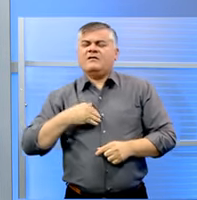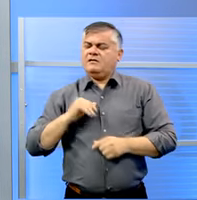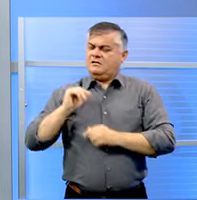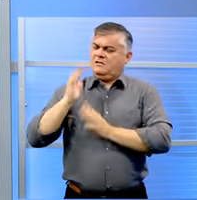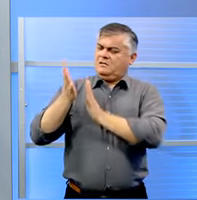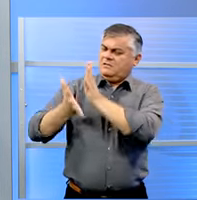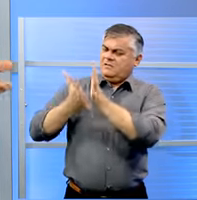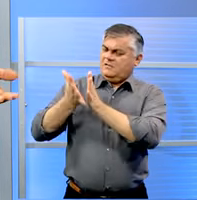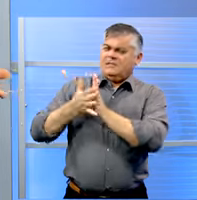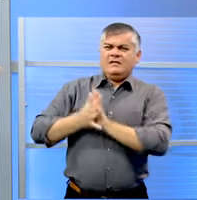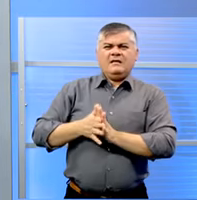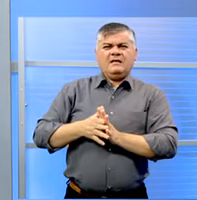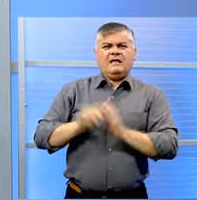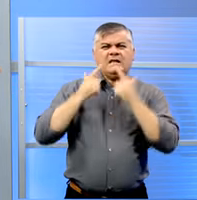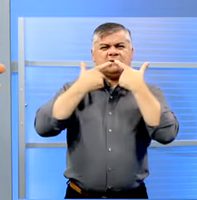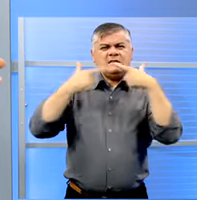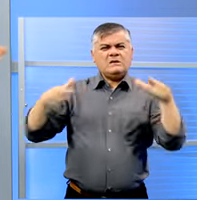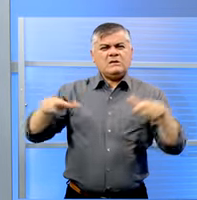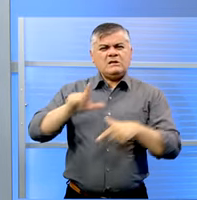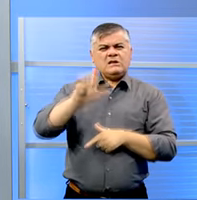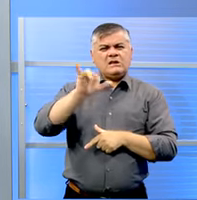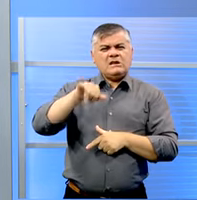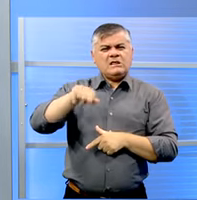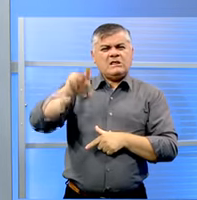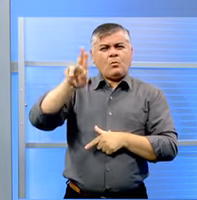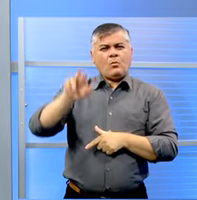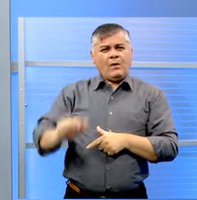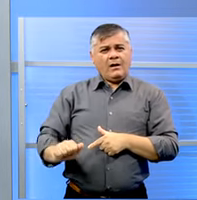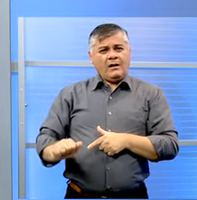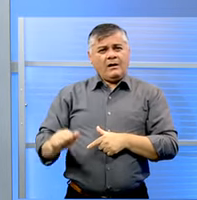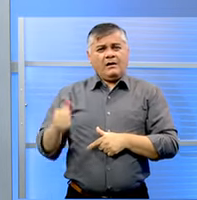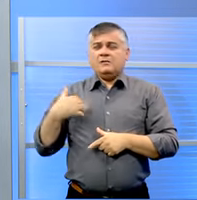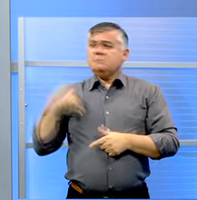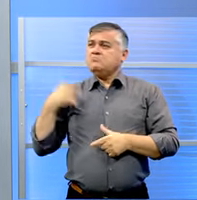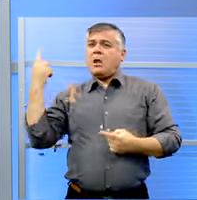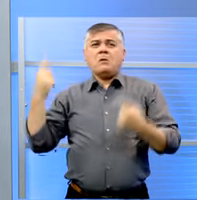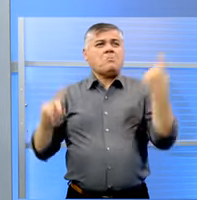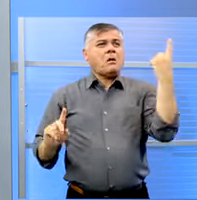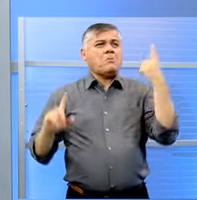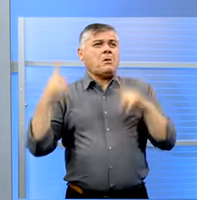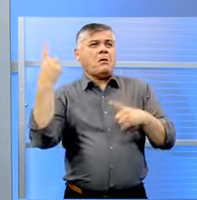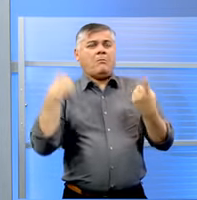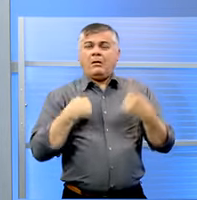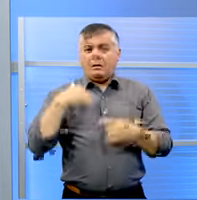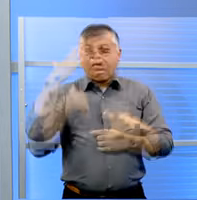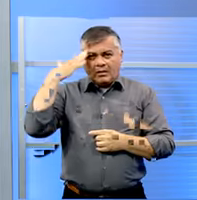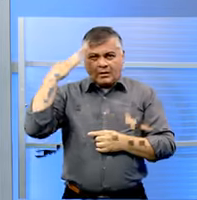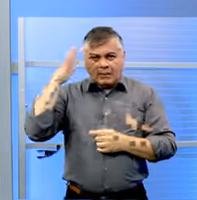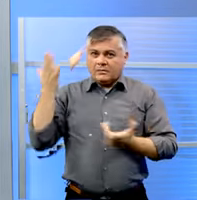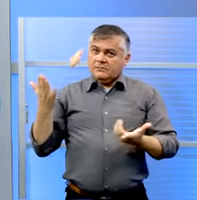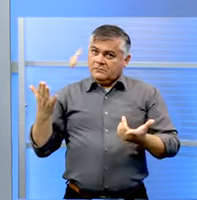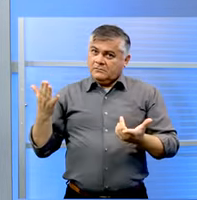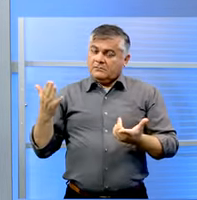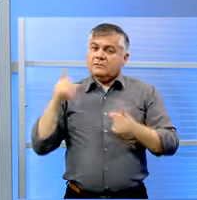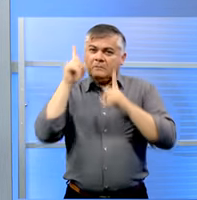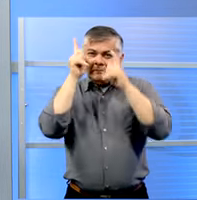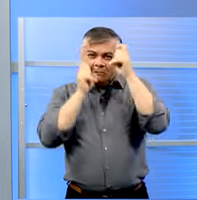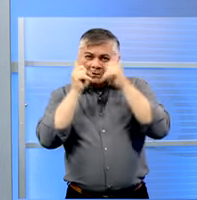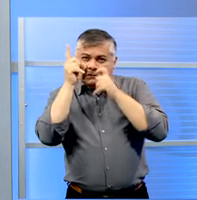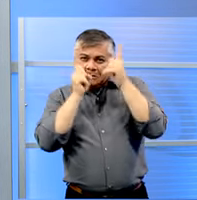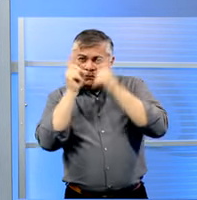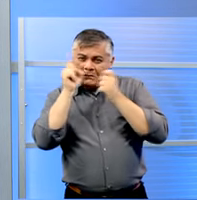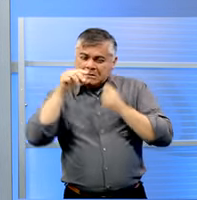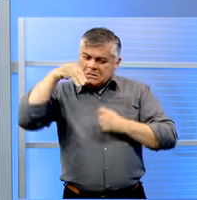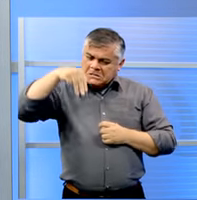uma língua? Você deve estar se perguntando. Eu gesticulo, todo mundo entende, a mímica é fácil de